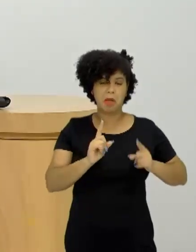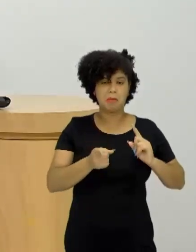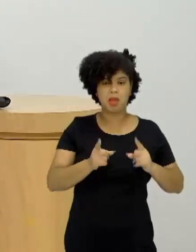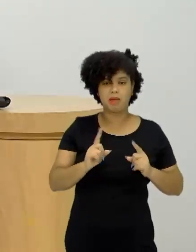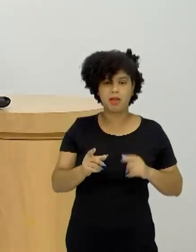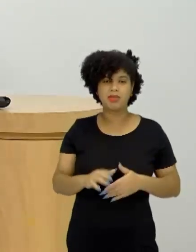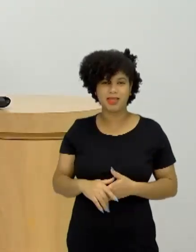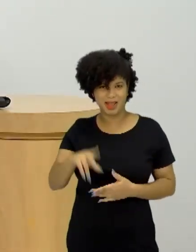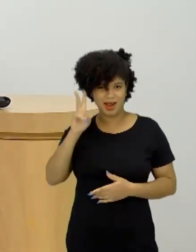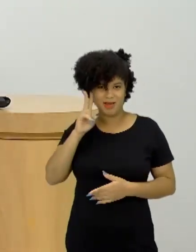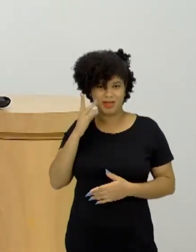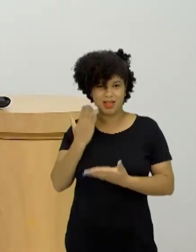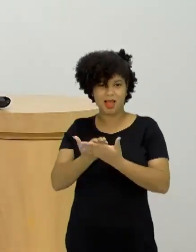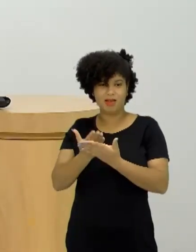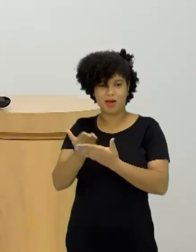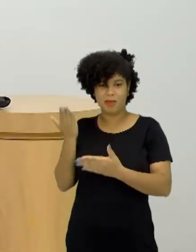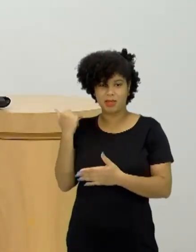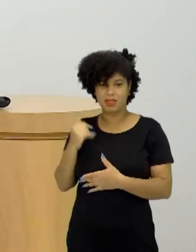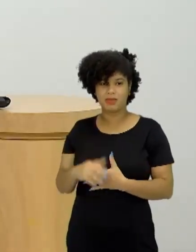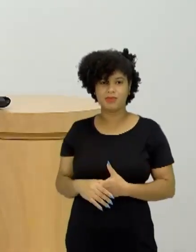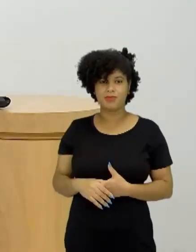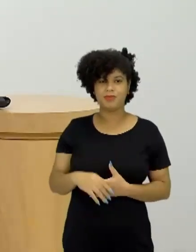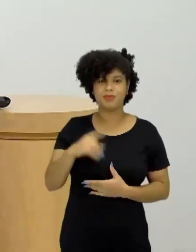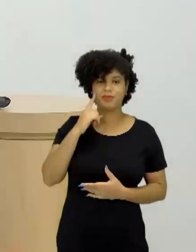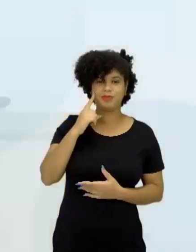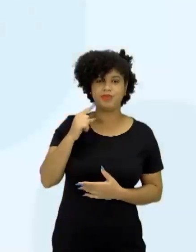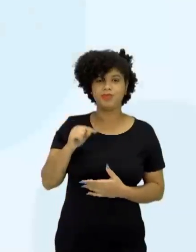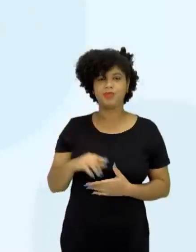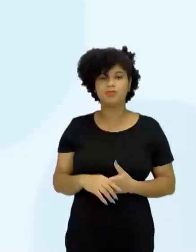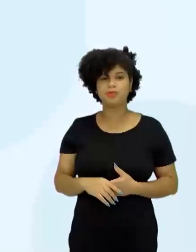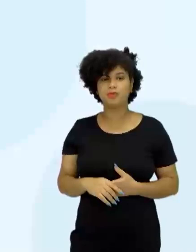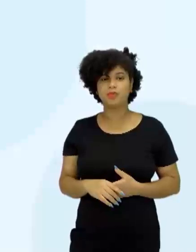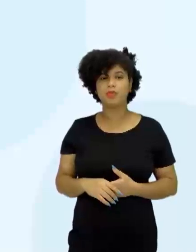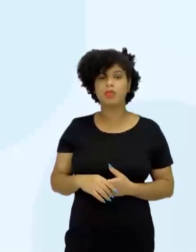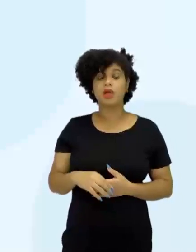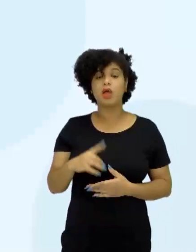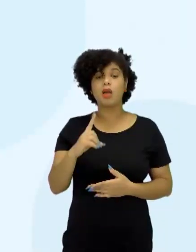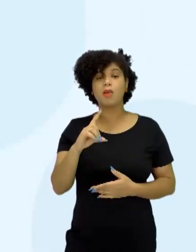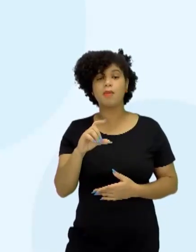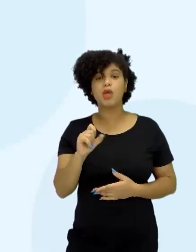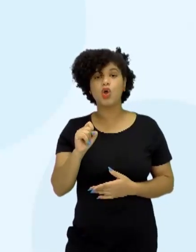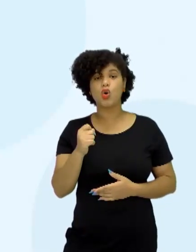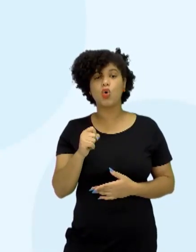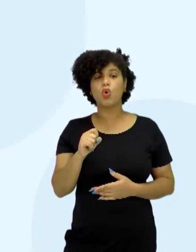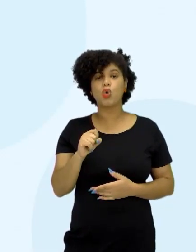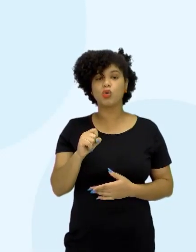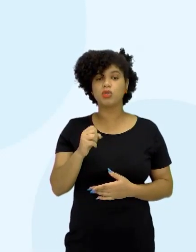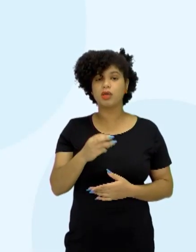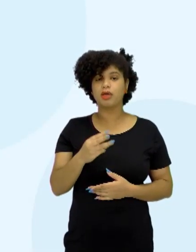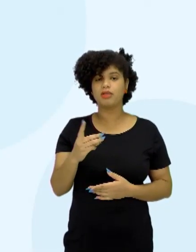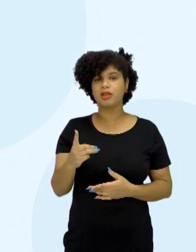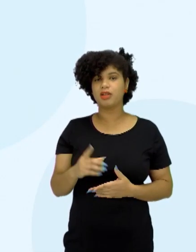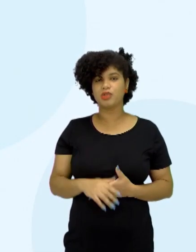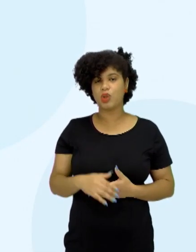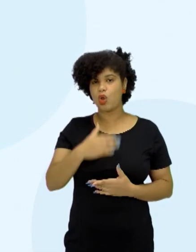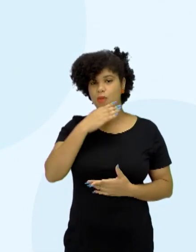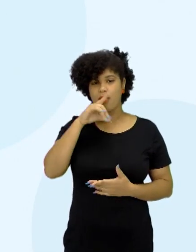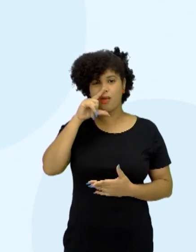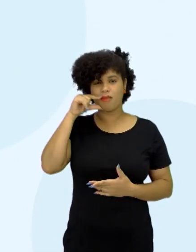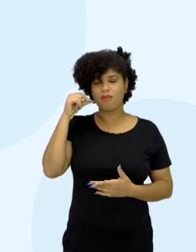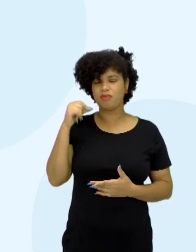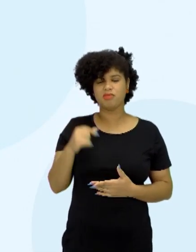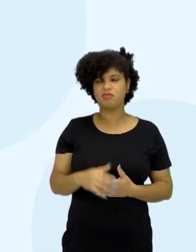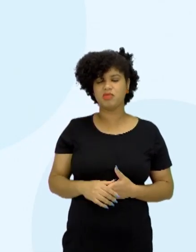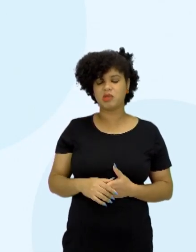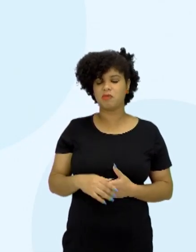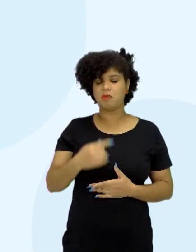gente viu na aula passada. Por isso, voltamos aqui para o LED, em 1831 ele acaba renunciando. Mas, professor, você falou que eram duas